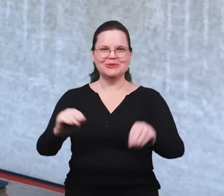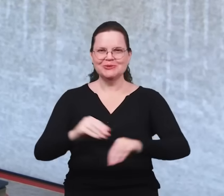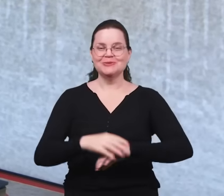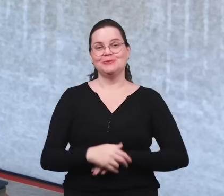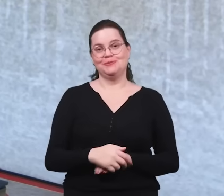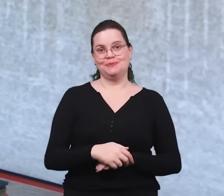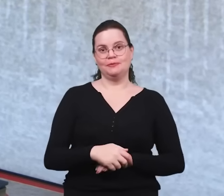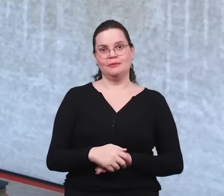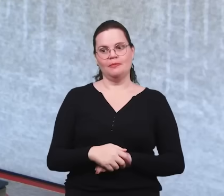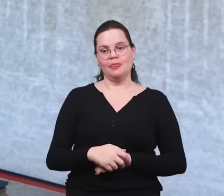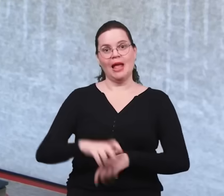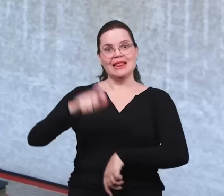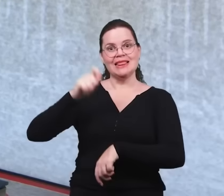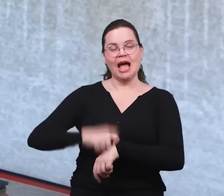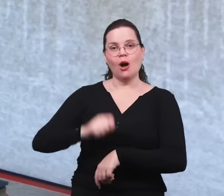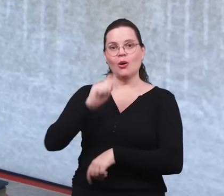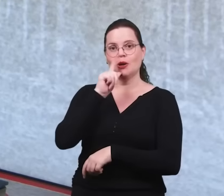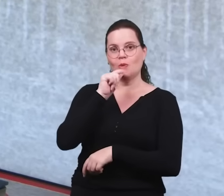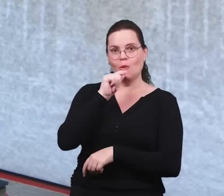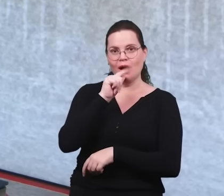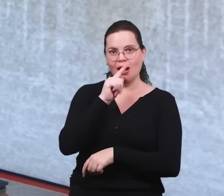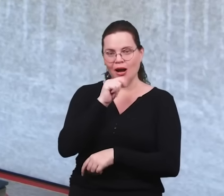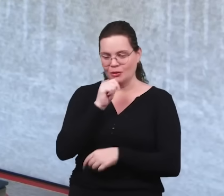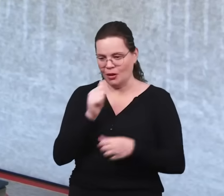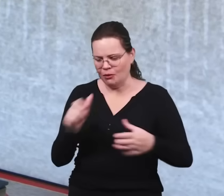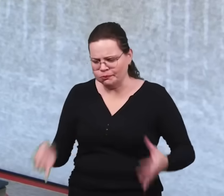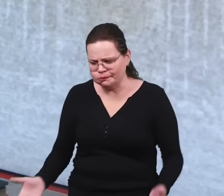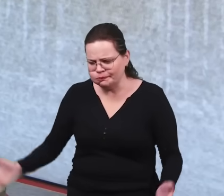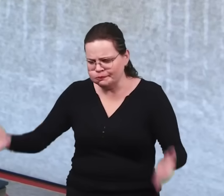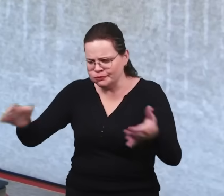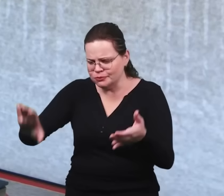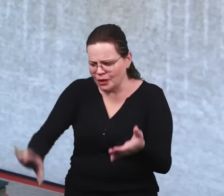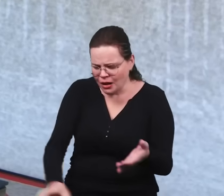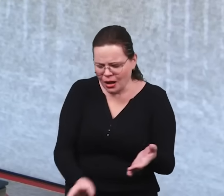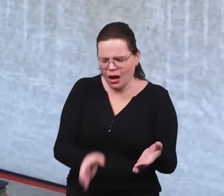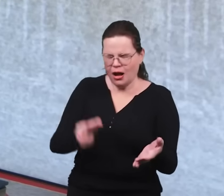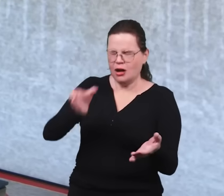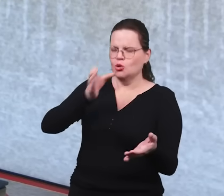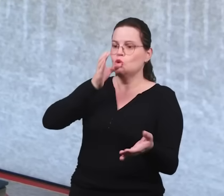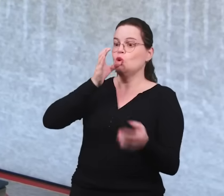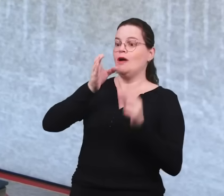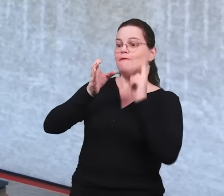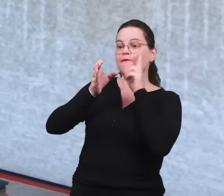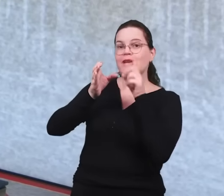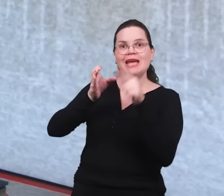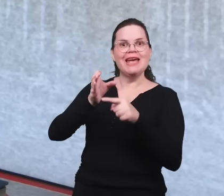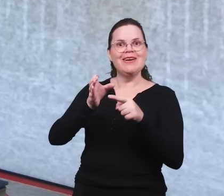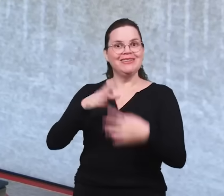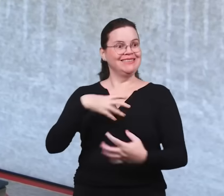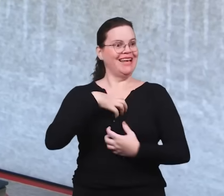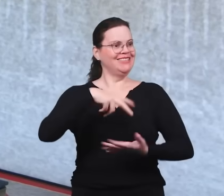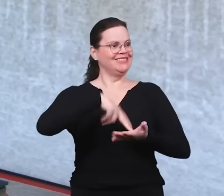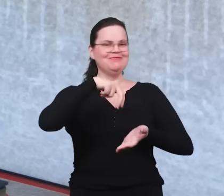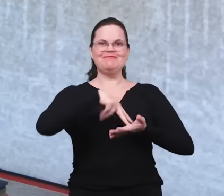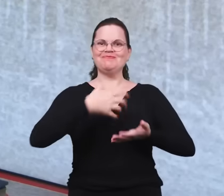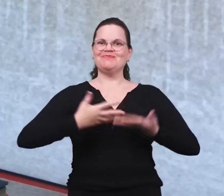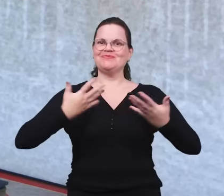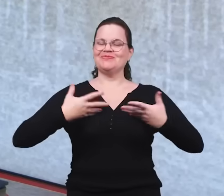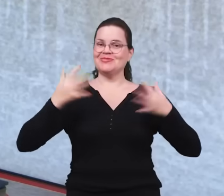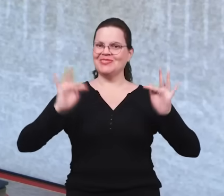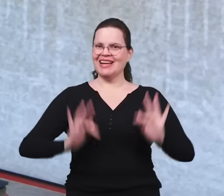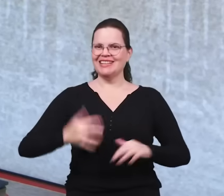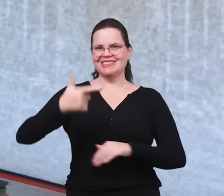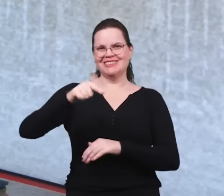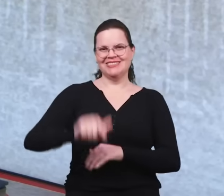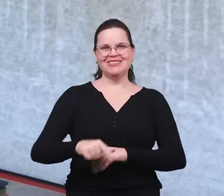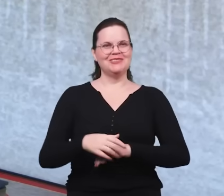Jesus restaurou toda a alegria daquela festa. Assim, ele fez também quando veio